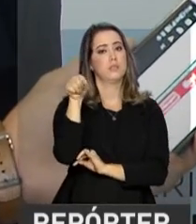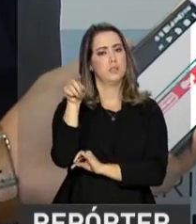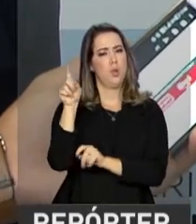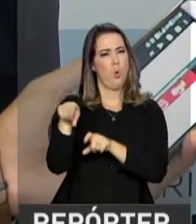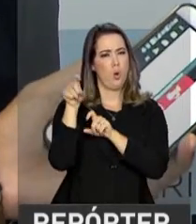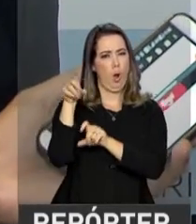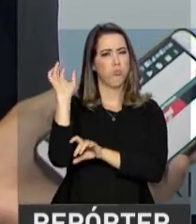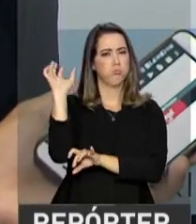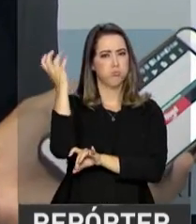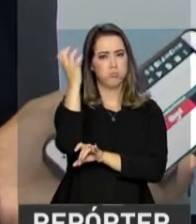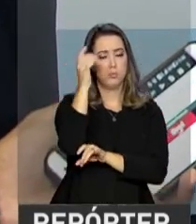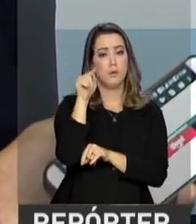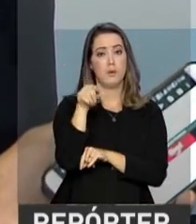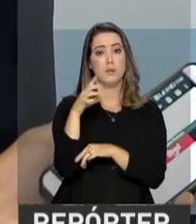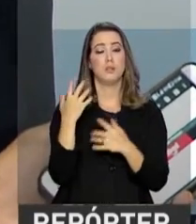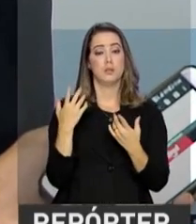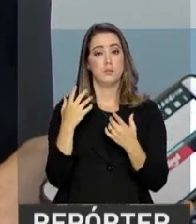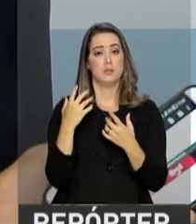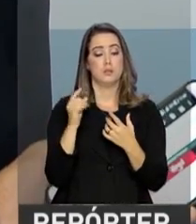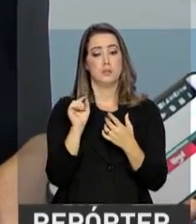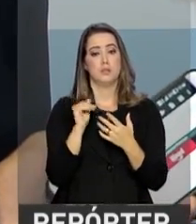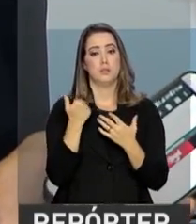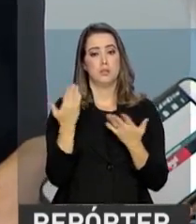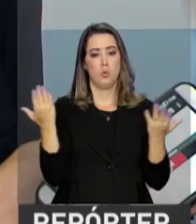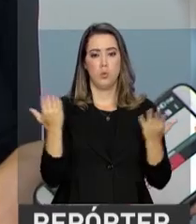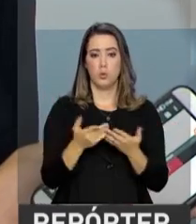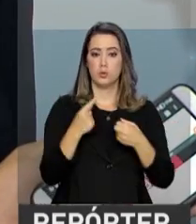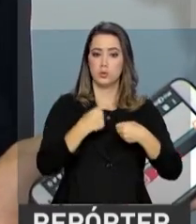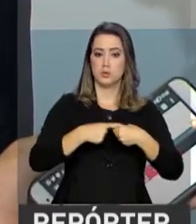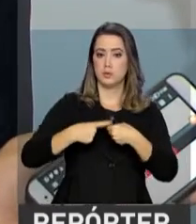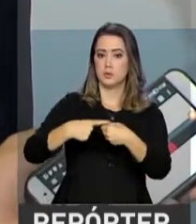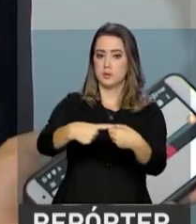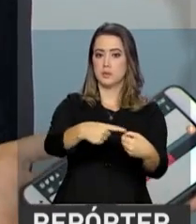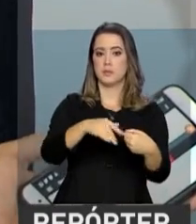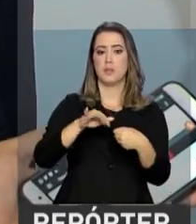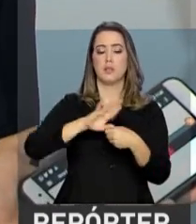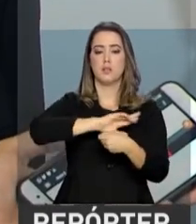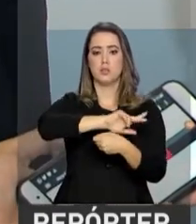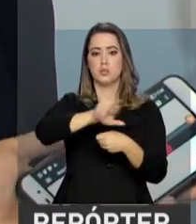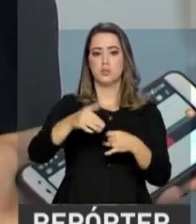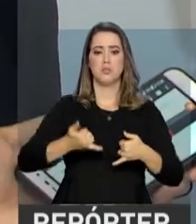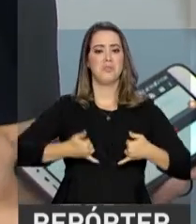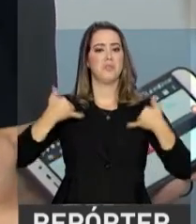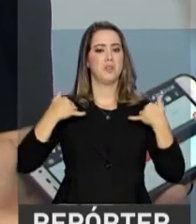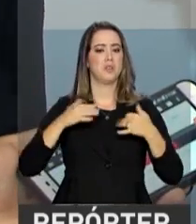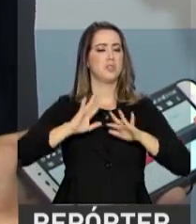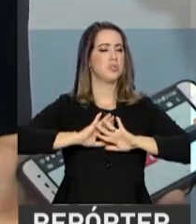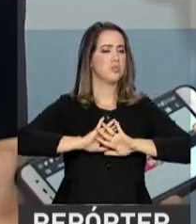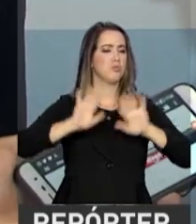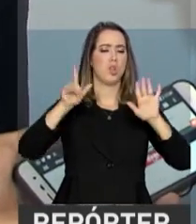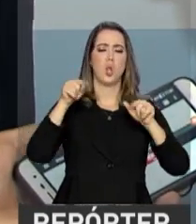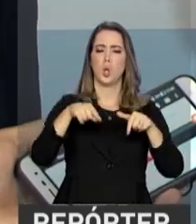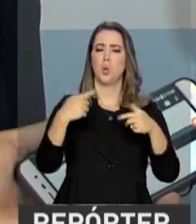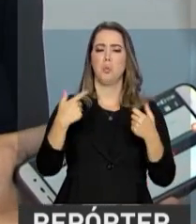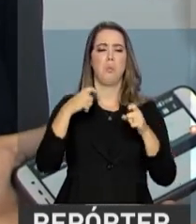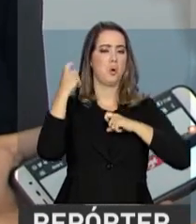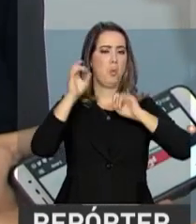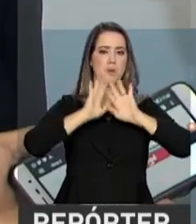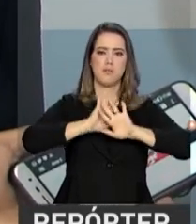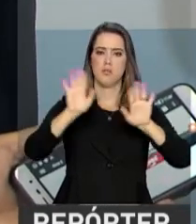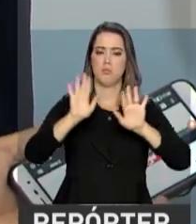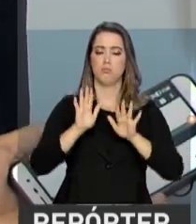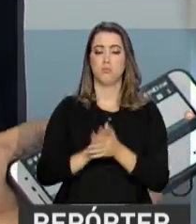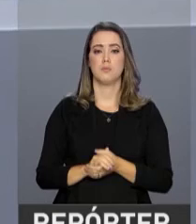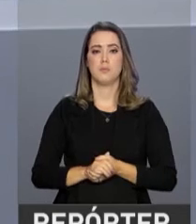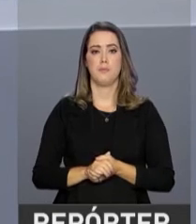no conurbado urbano onde ocorrem esses festejos, nessa preocupação não